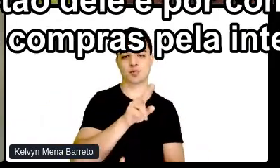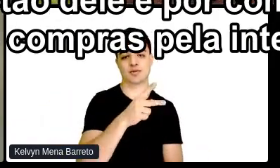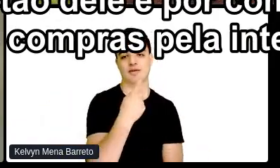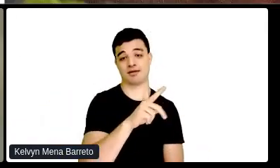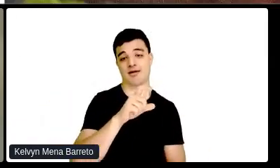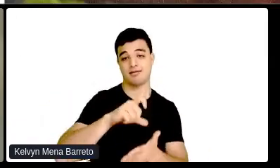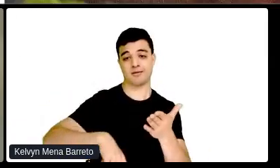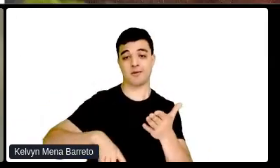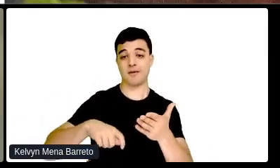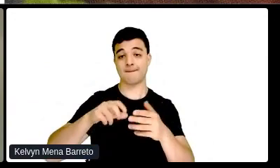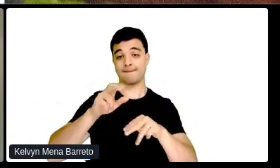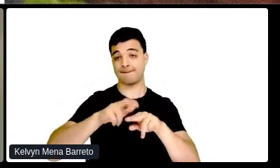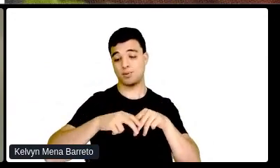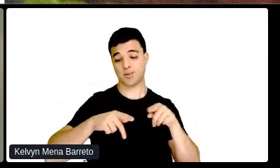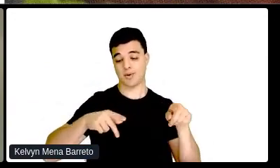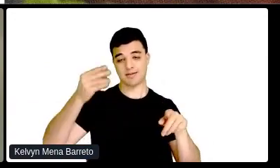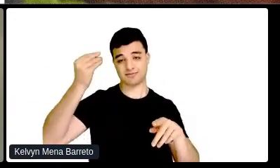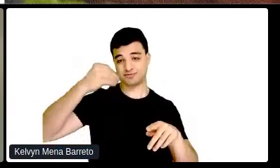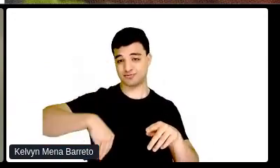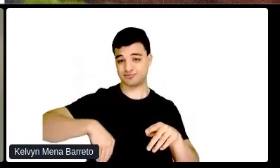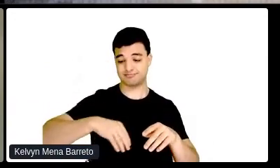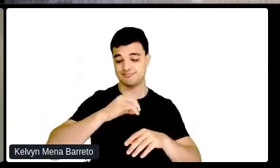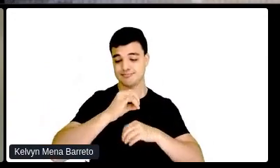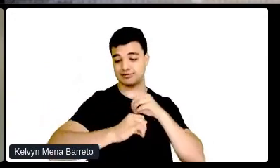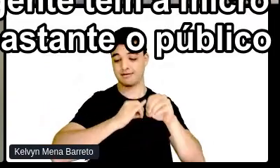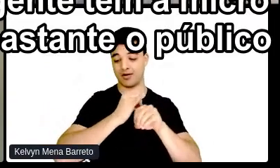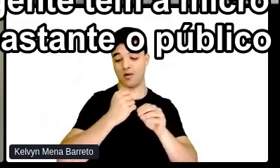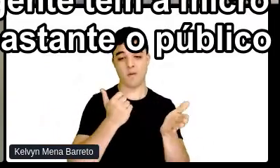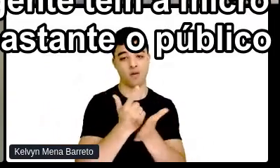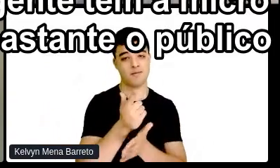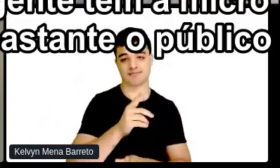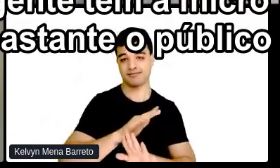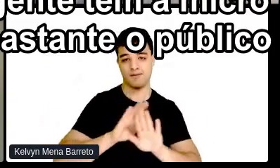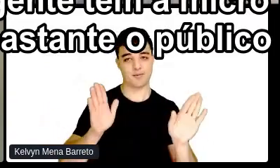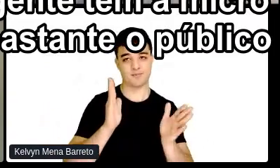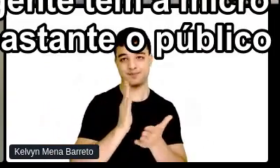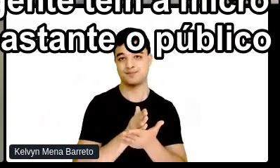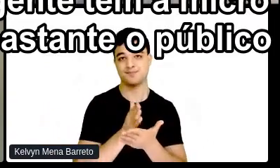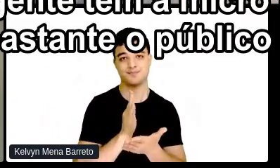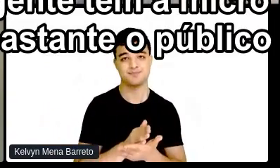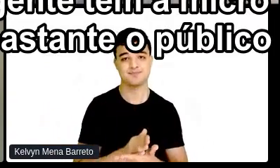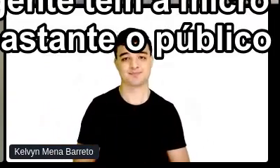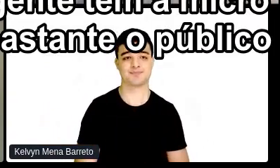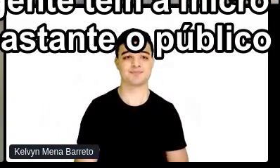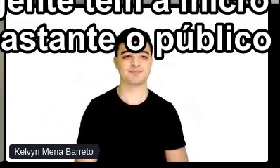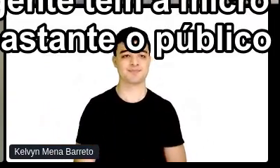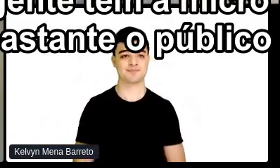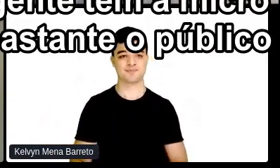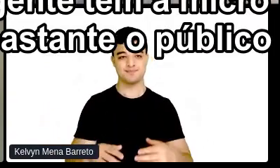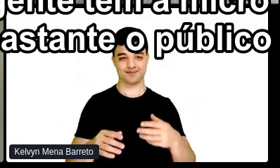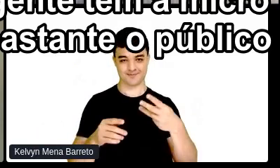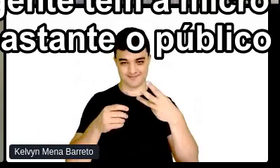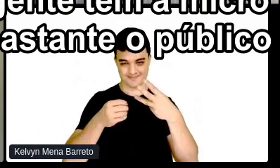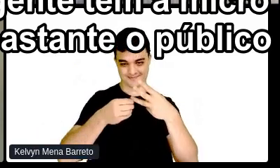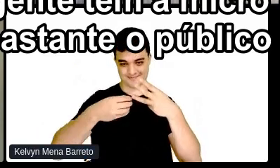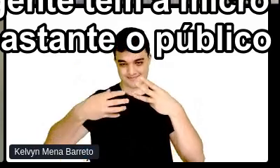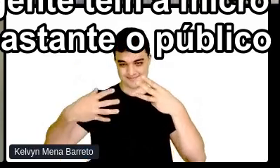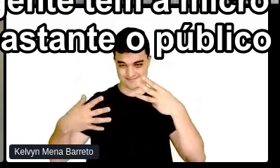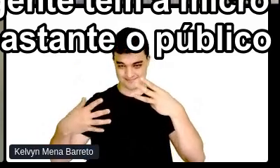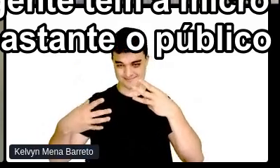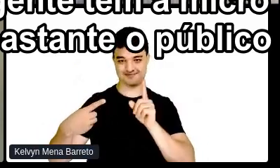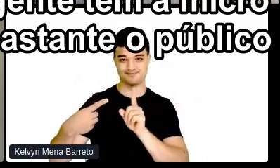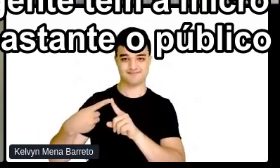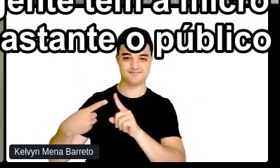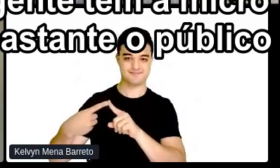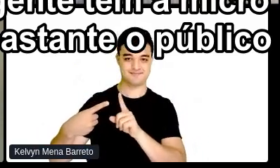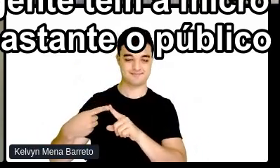está acontecendo, tem muita empresa fazendo. A questão também de disponibilizar um e-mail ou um WhatsApp para envio de currículo, não se limitar somente a uma